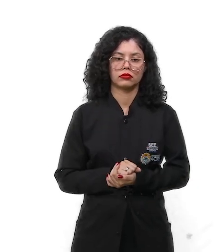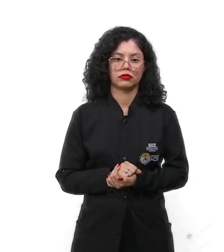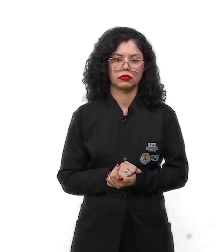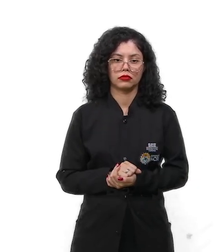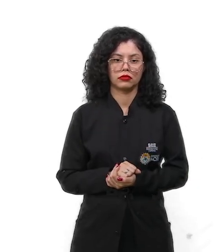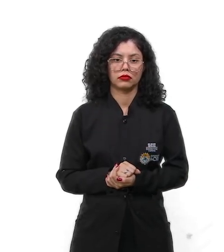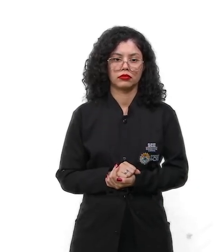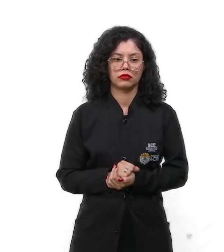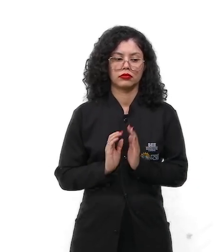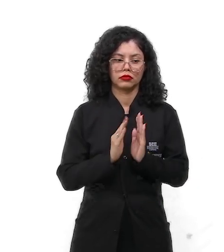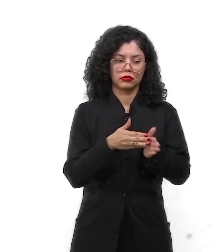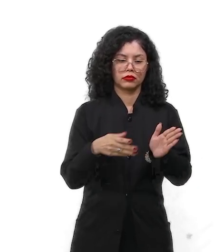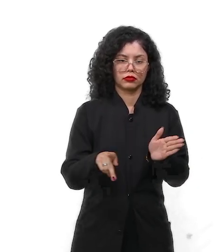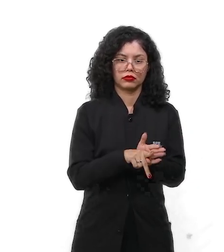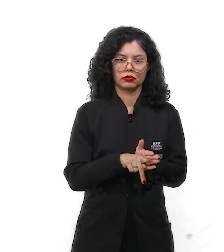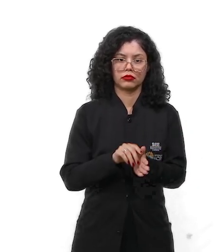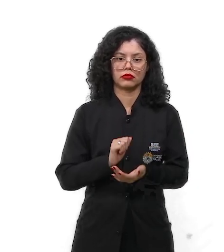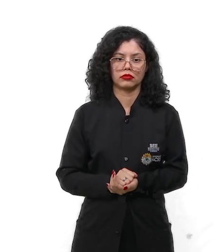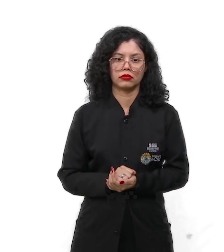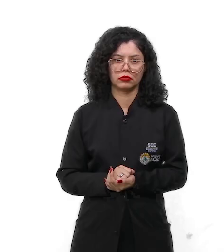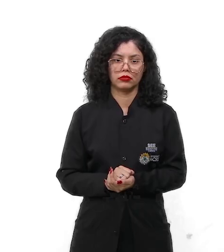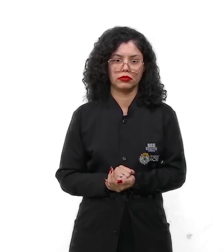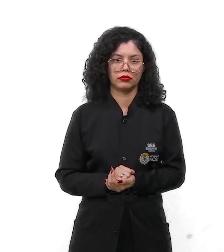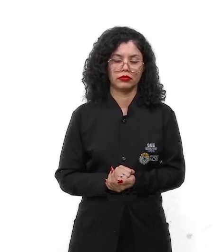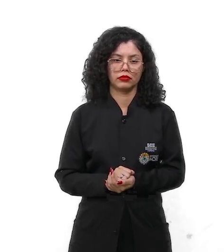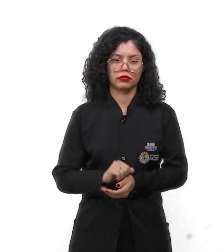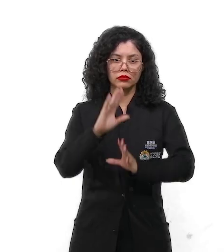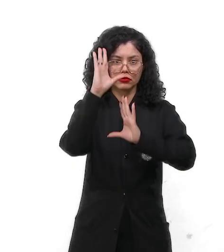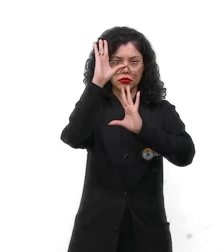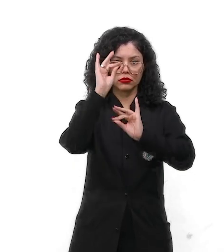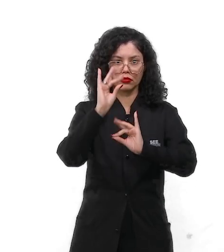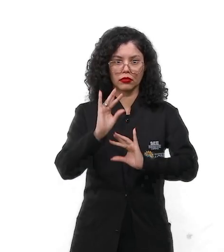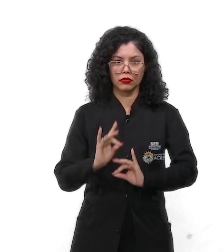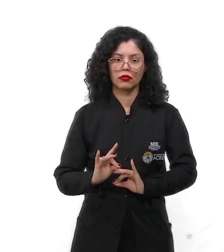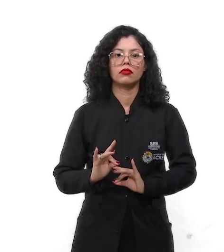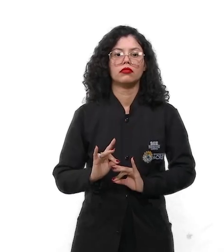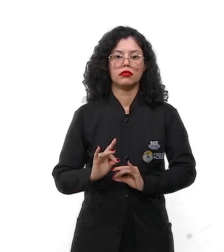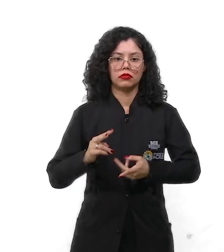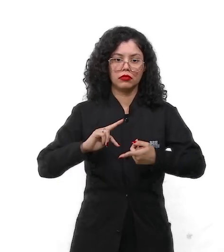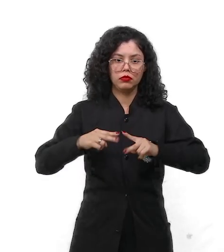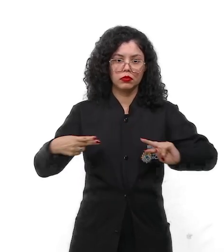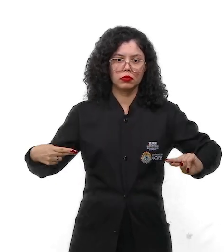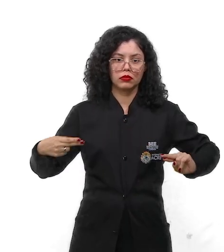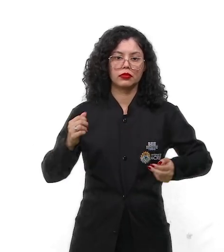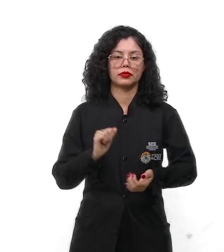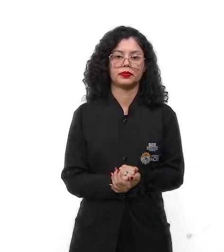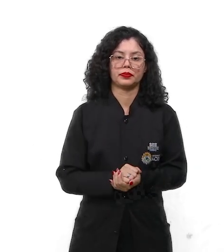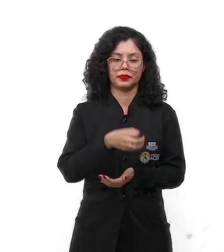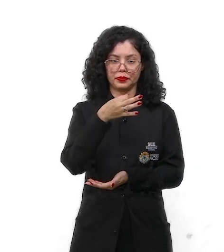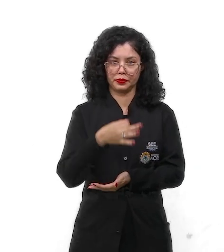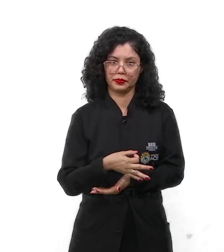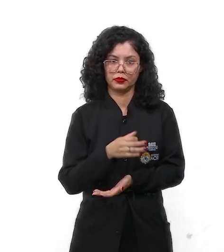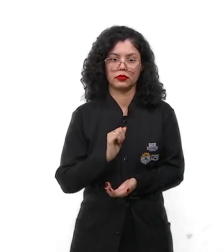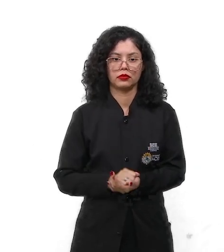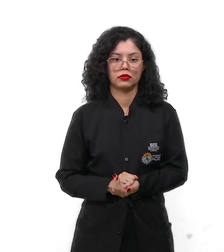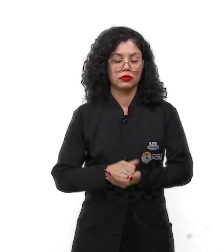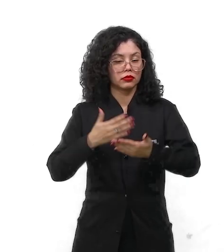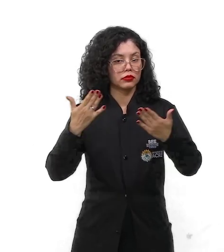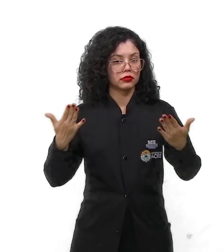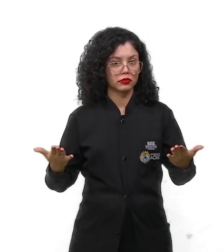você quer especificamente. Mapeamento genético? Esse parece ser o mais correto.